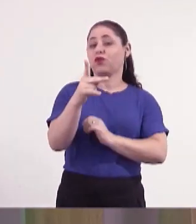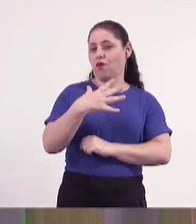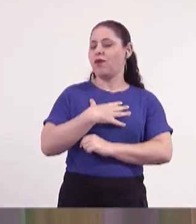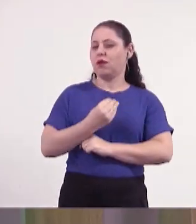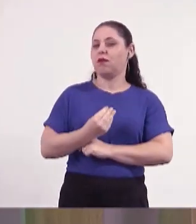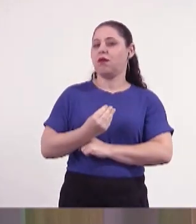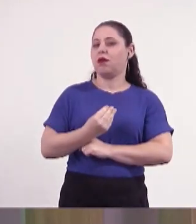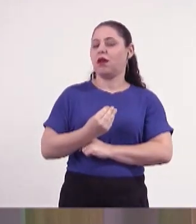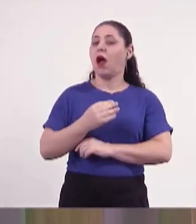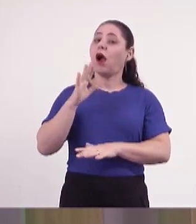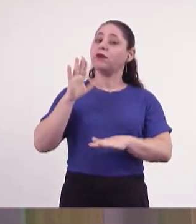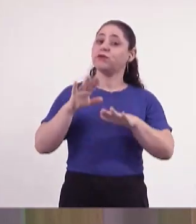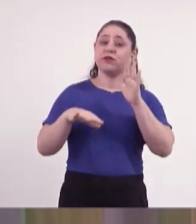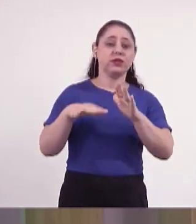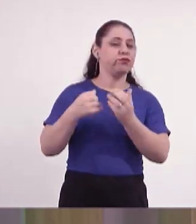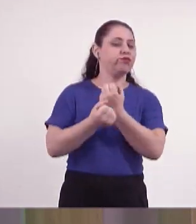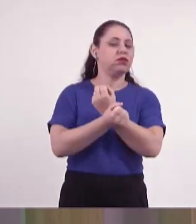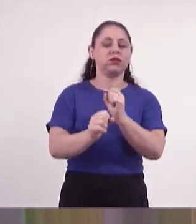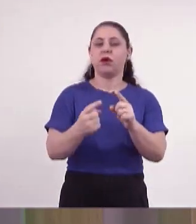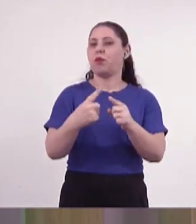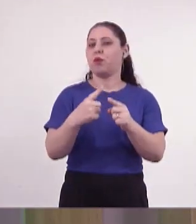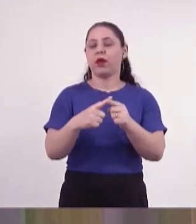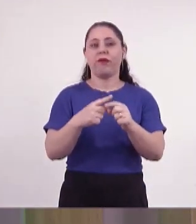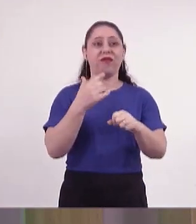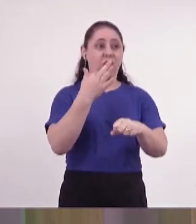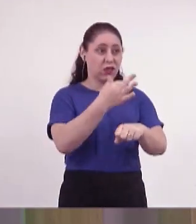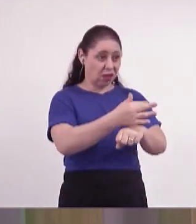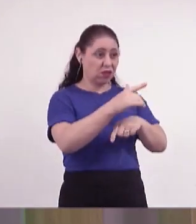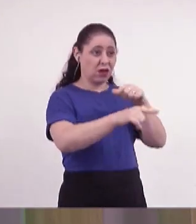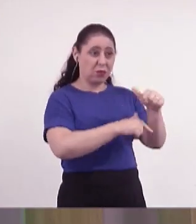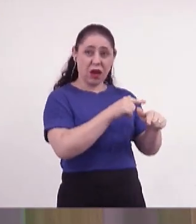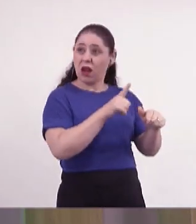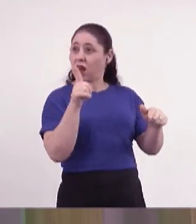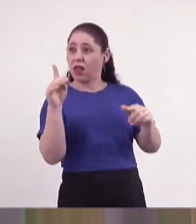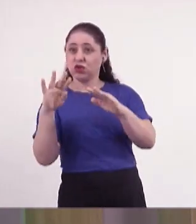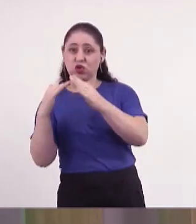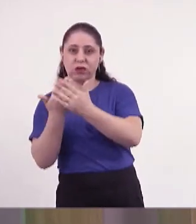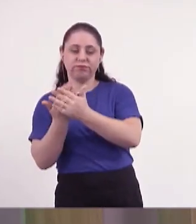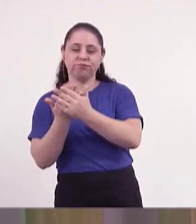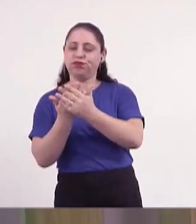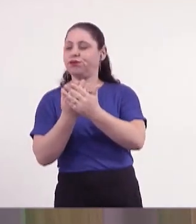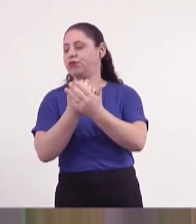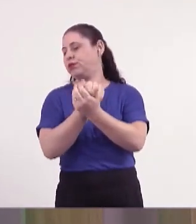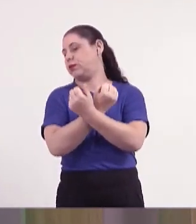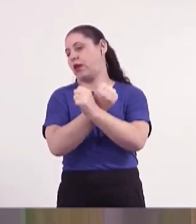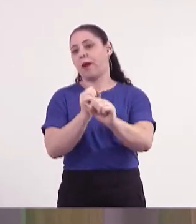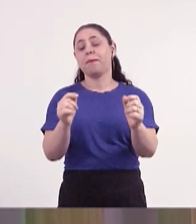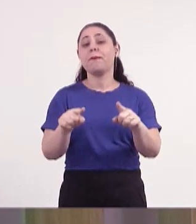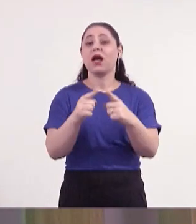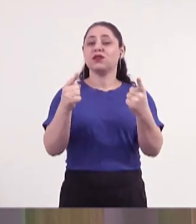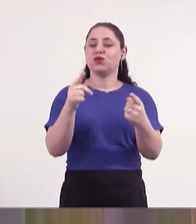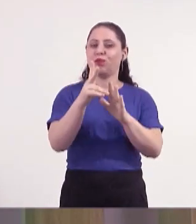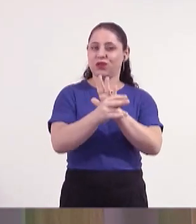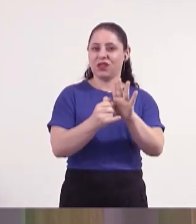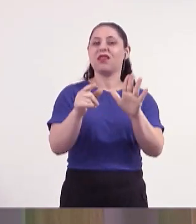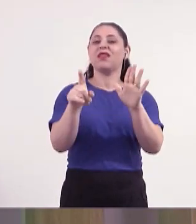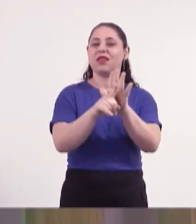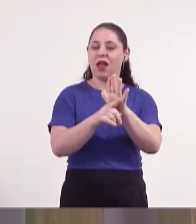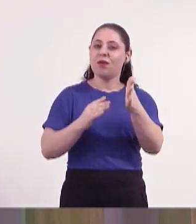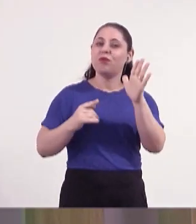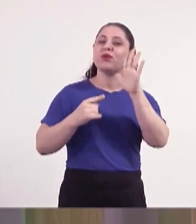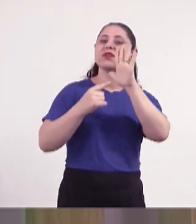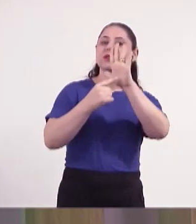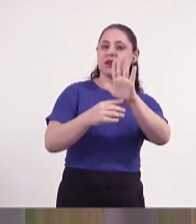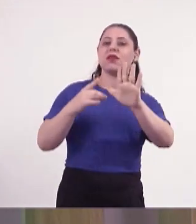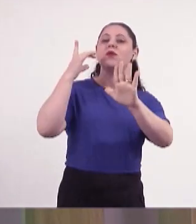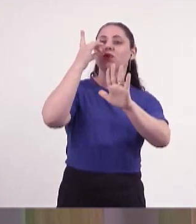seu filho? Muitas vezes isso não é possível porque não dá para faltar ao trabalho por esse motivo. Mas um projeto de lei que começa a tramitar hoje aqui na Lemes foi